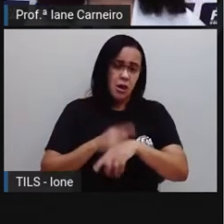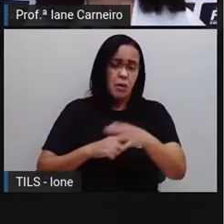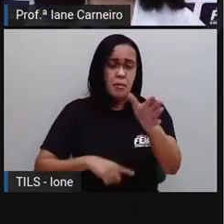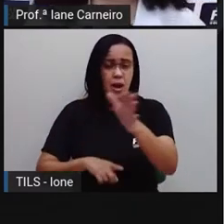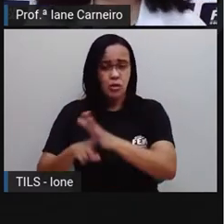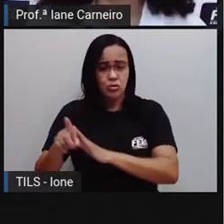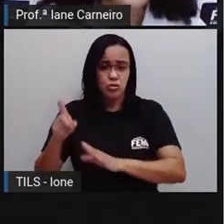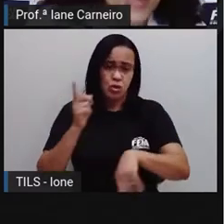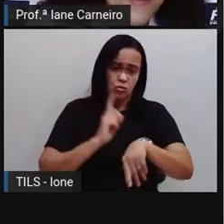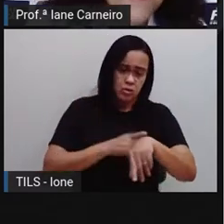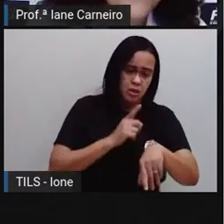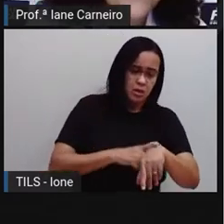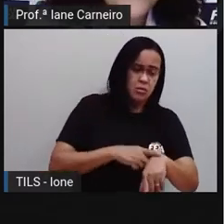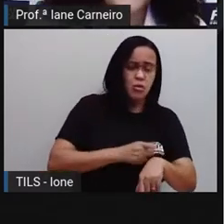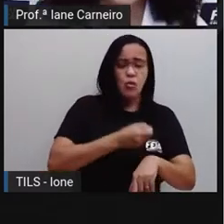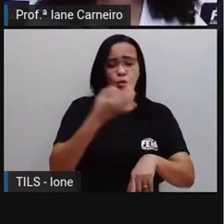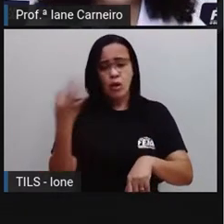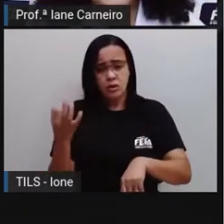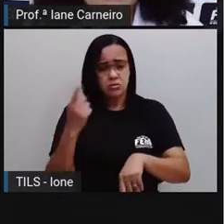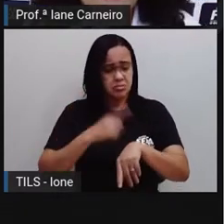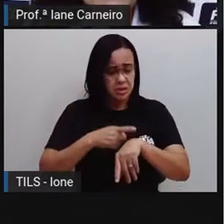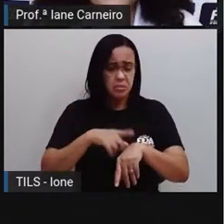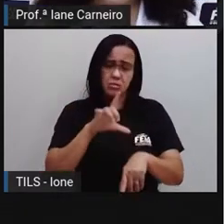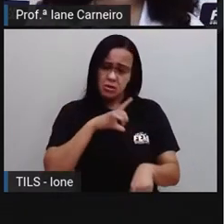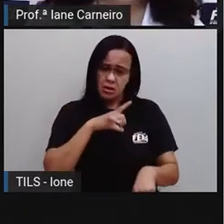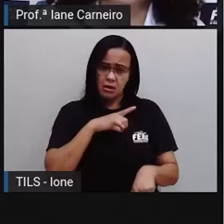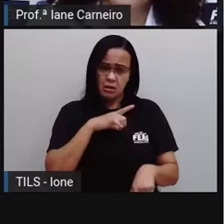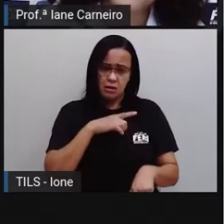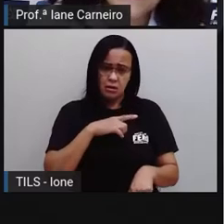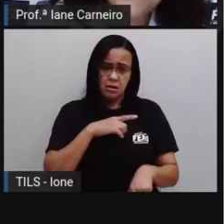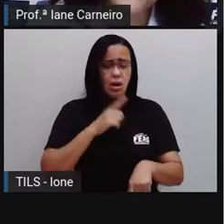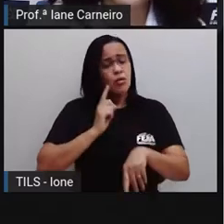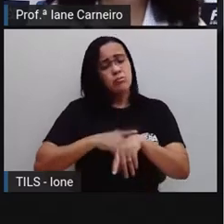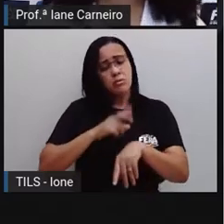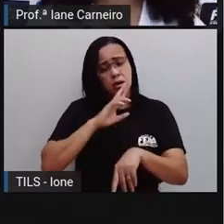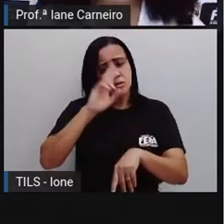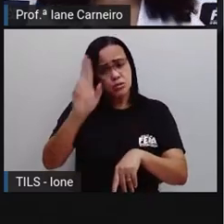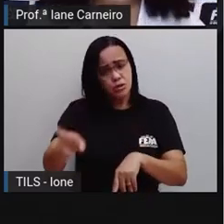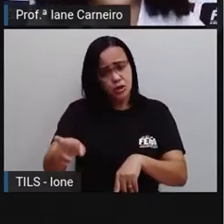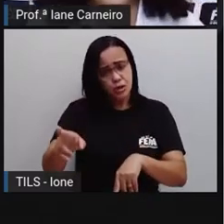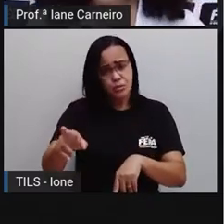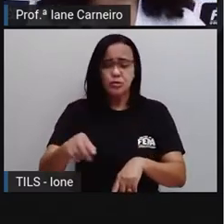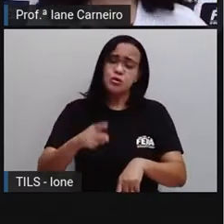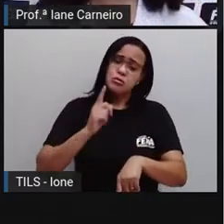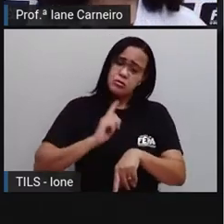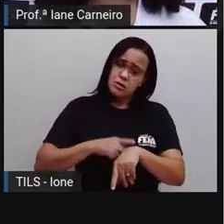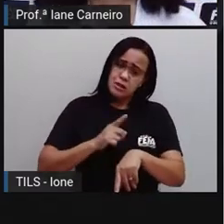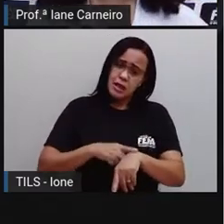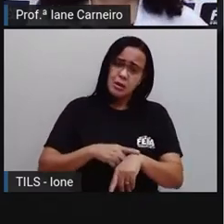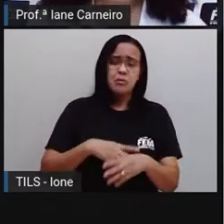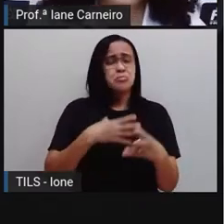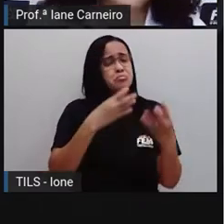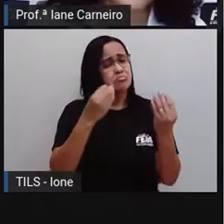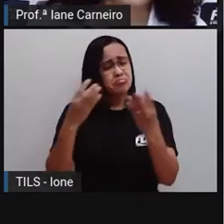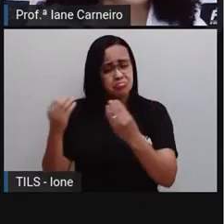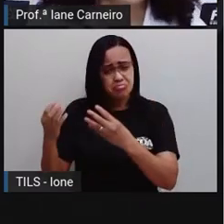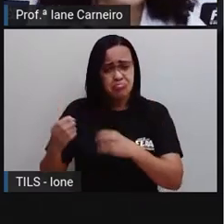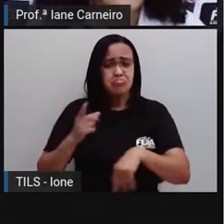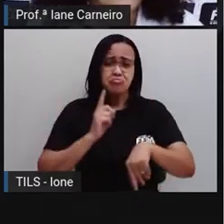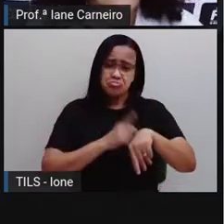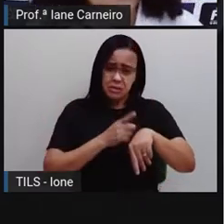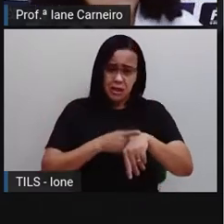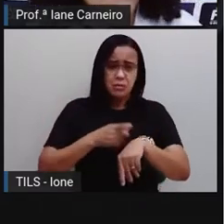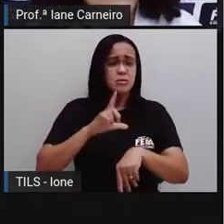quanto tempo o tempo tem o tempo respondeu ao tempo que o tempo tem tanto tempo quanto